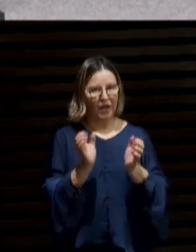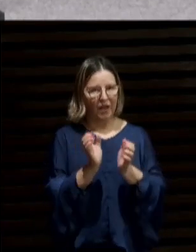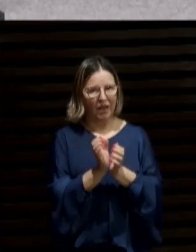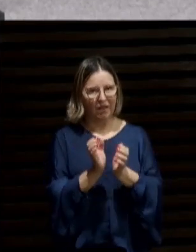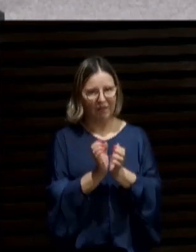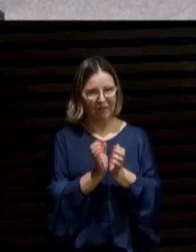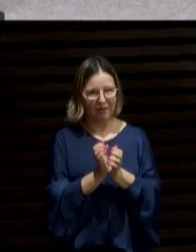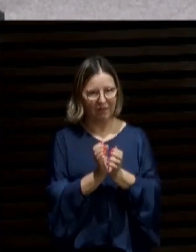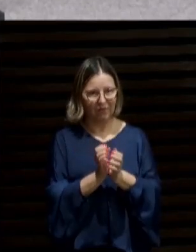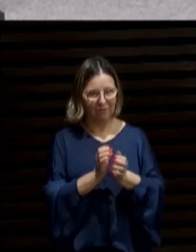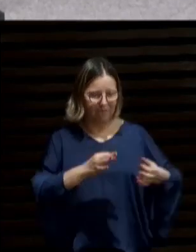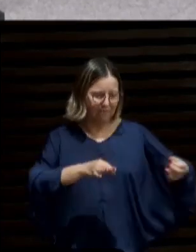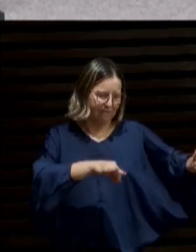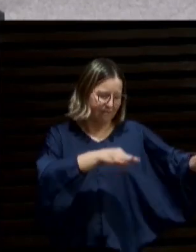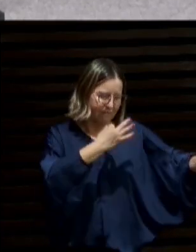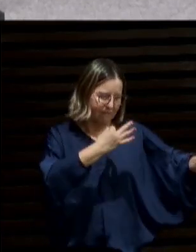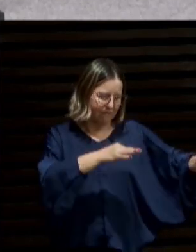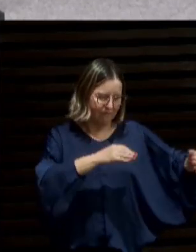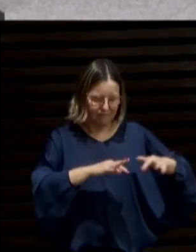ela não desafina.